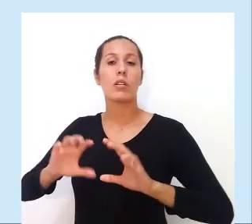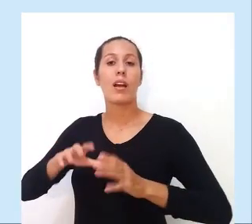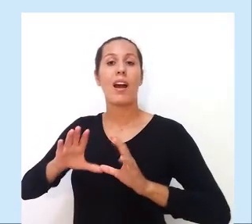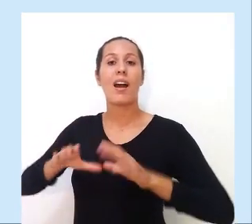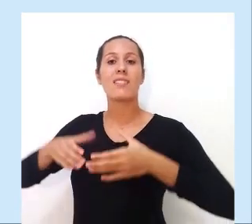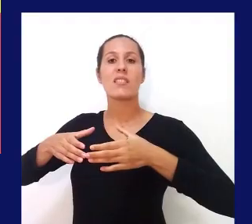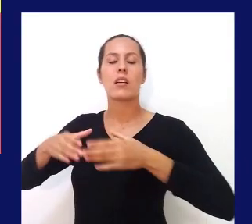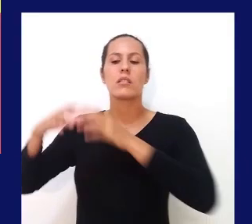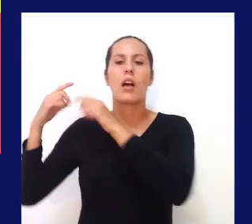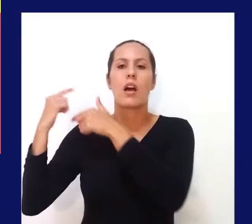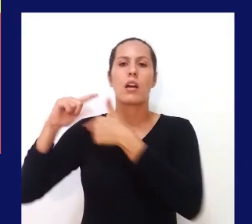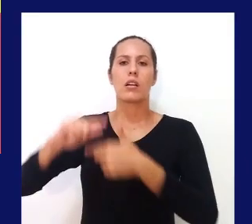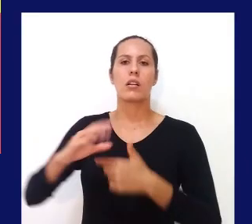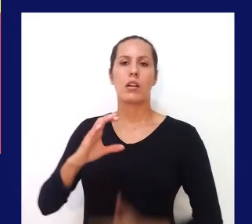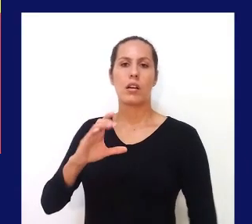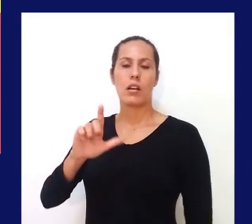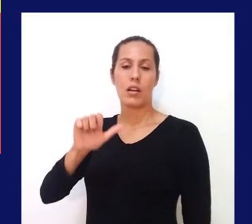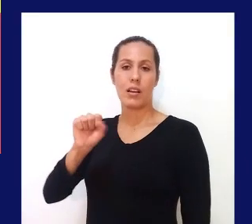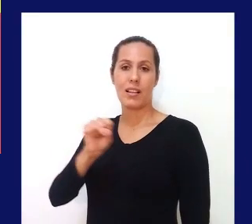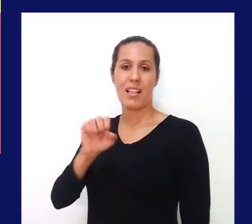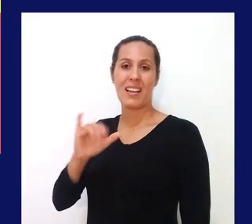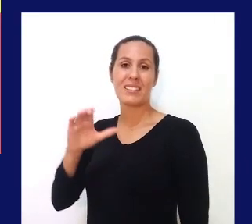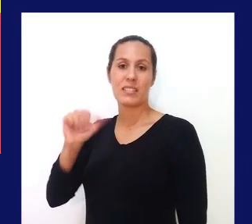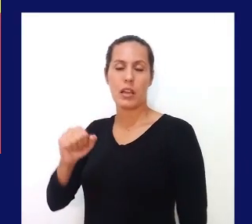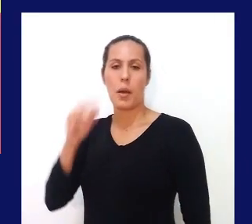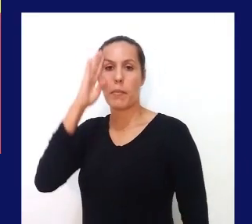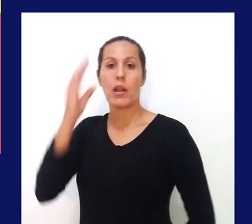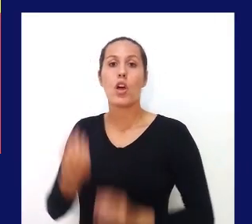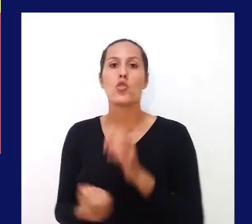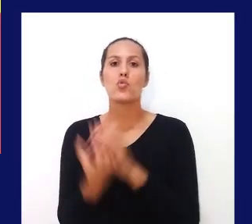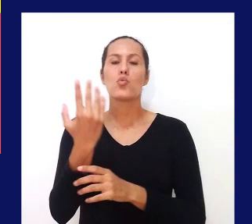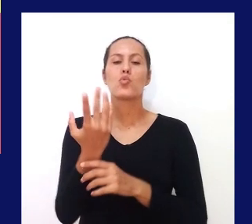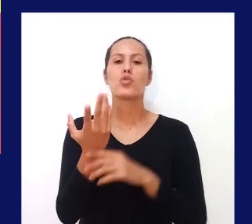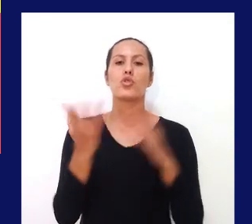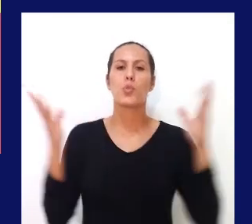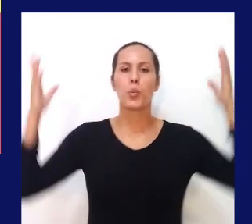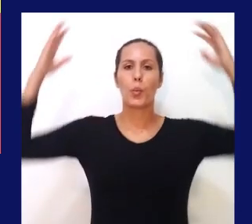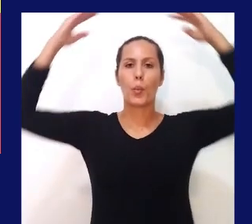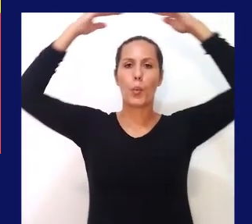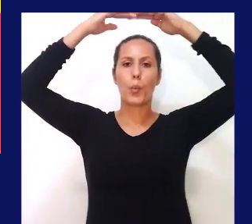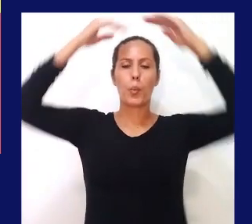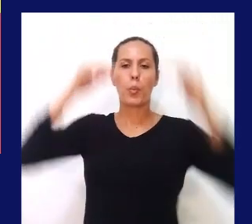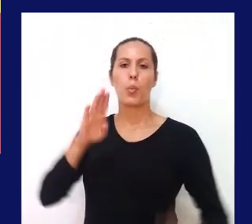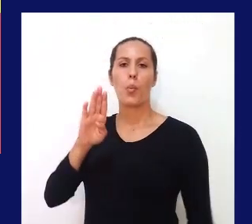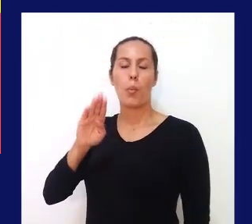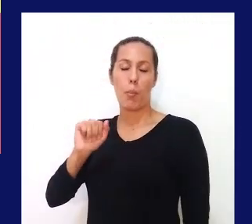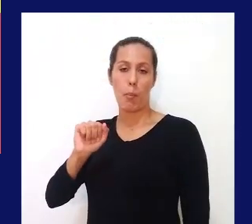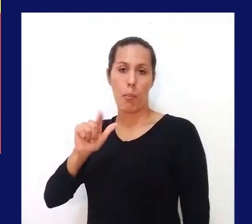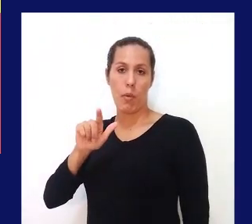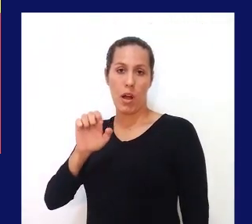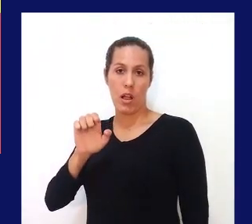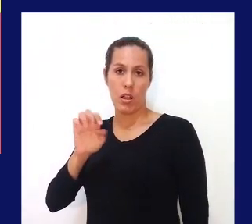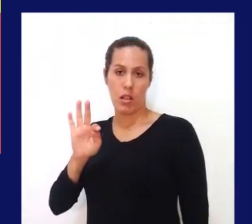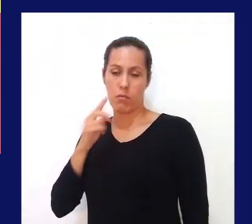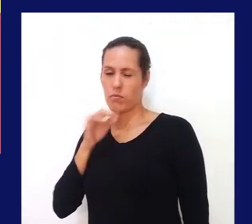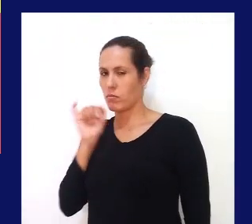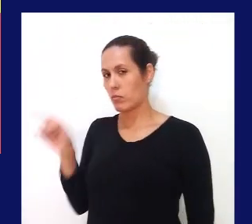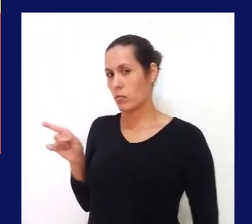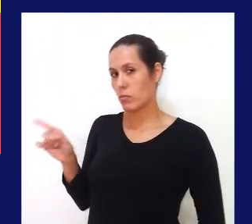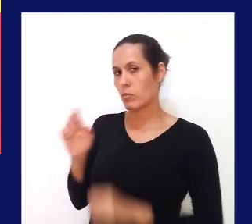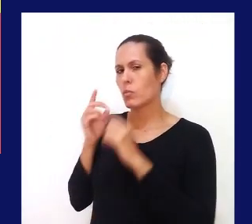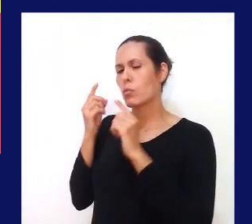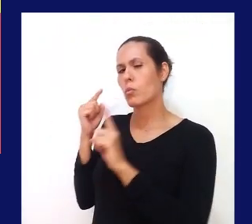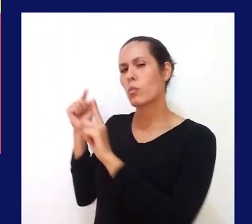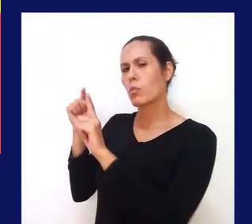principalmente às danças clássicas. É onde surge o balé. Então, na imagem que aparece para vocês, vocês vão observar,